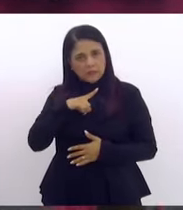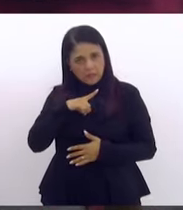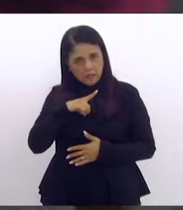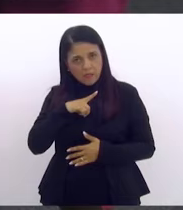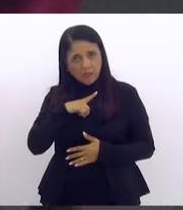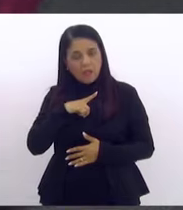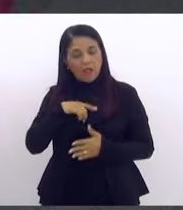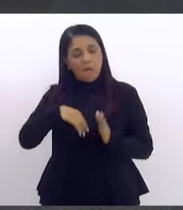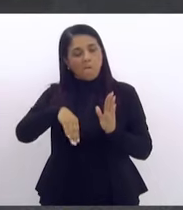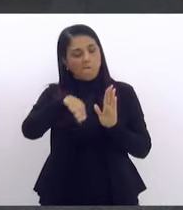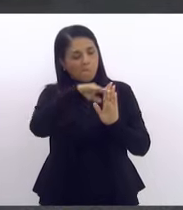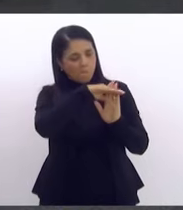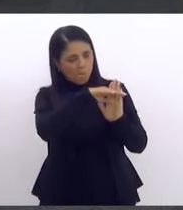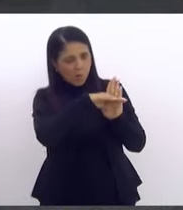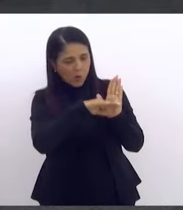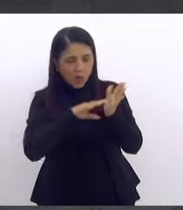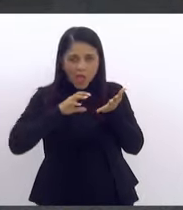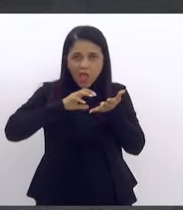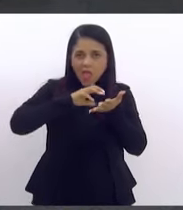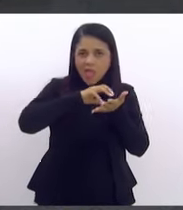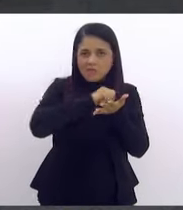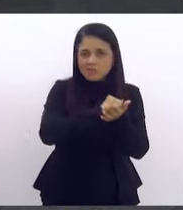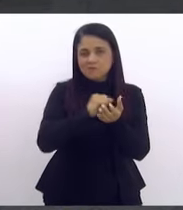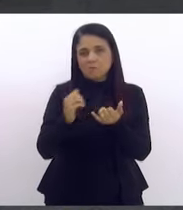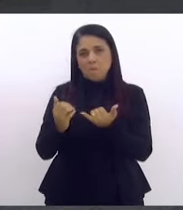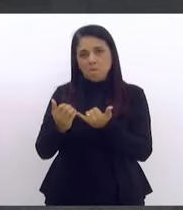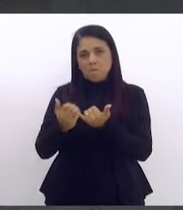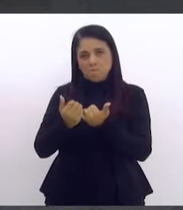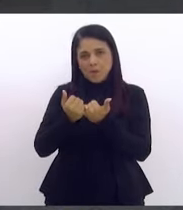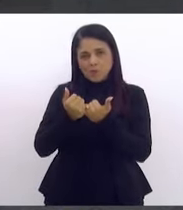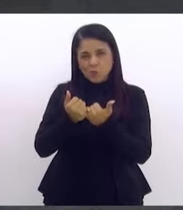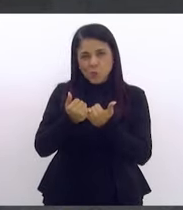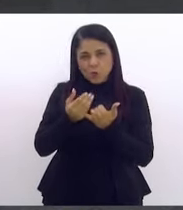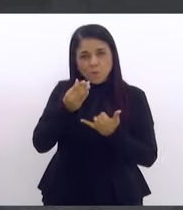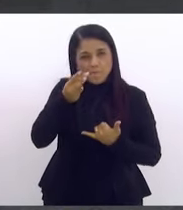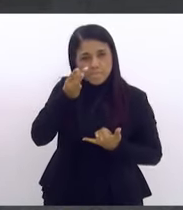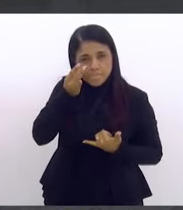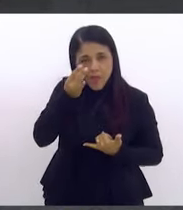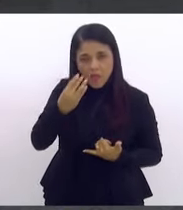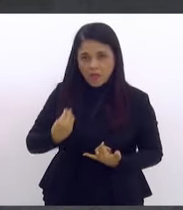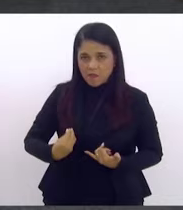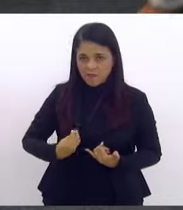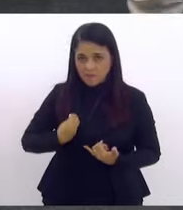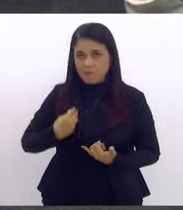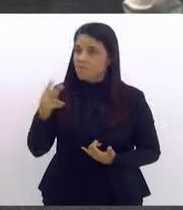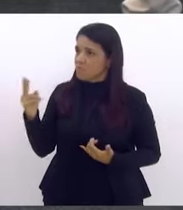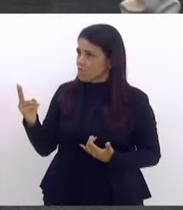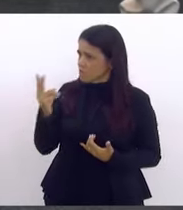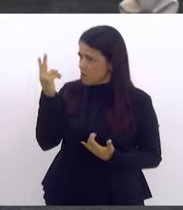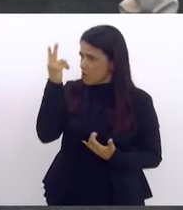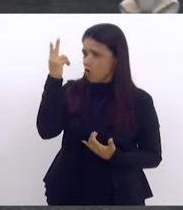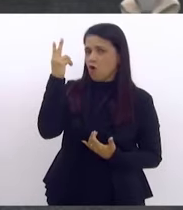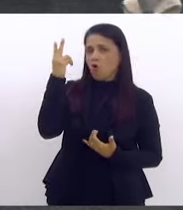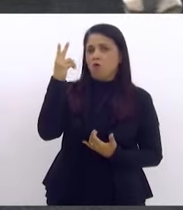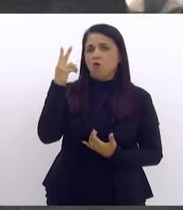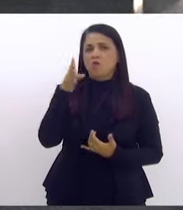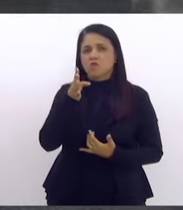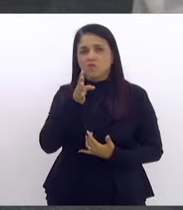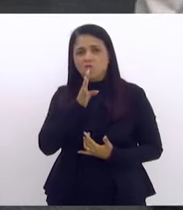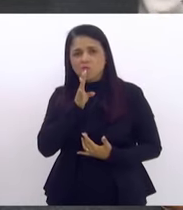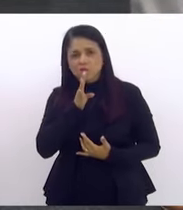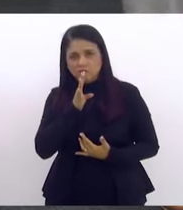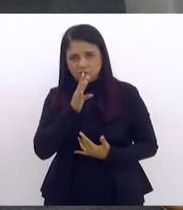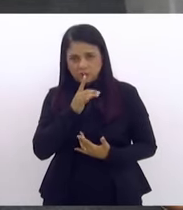esse programa de registro de patrimônio vivo, vão ser mais valorizados, vão ser mais conhecidos.